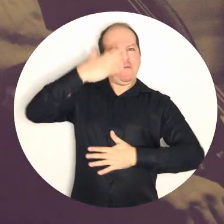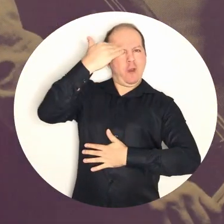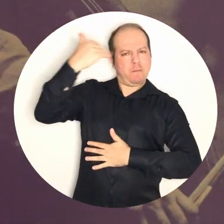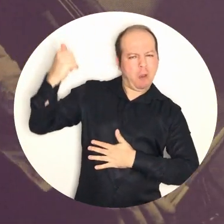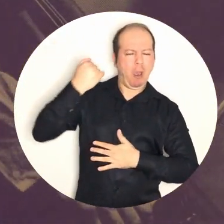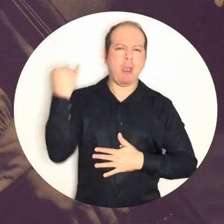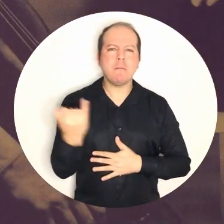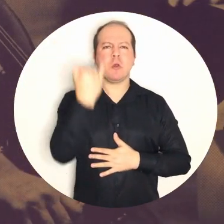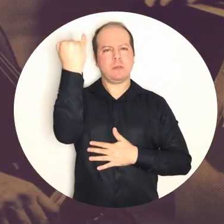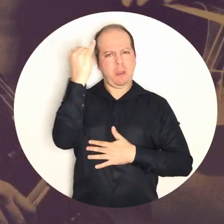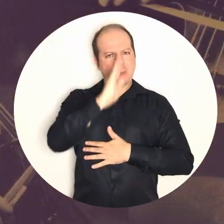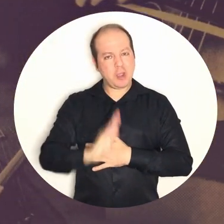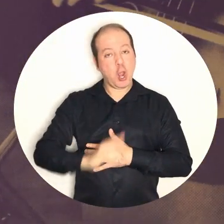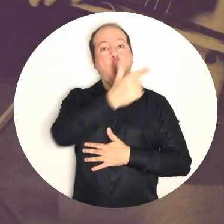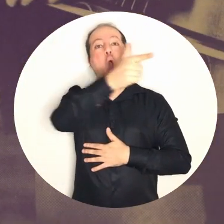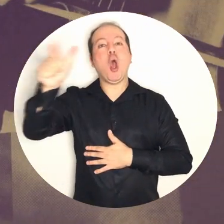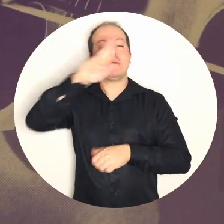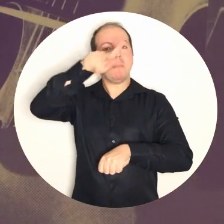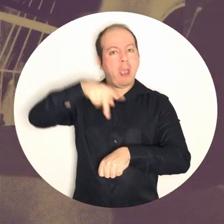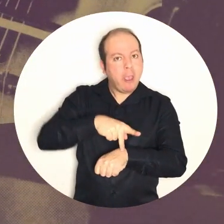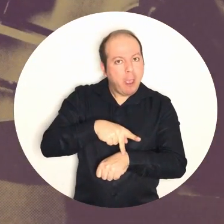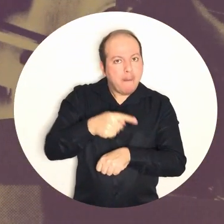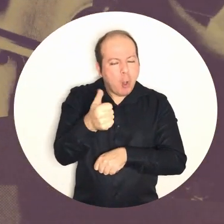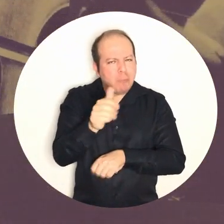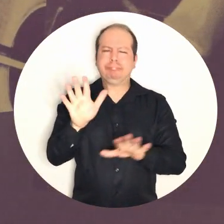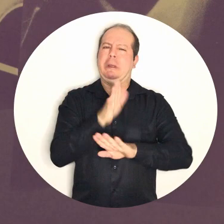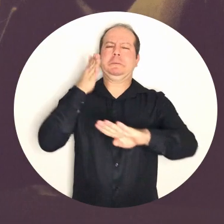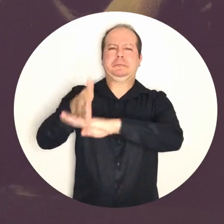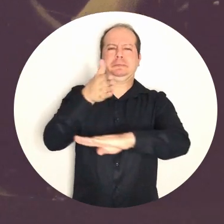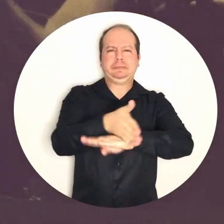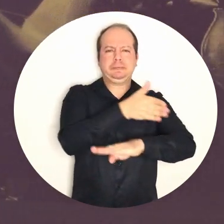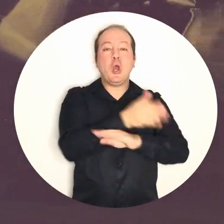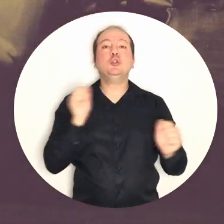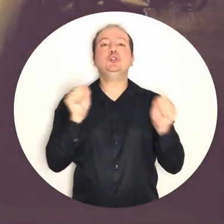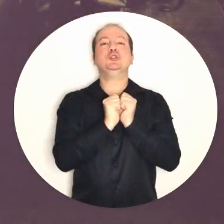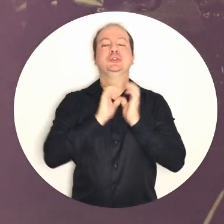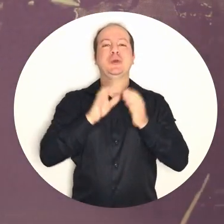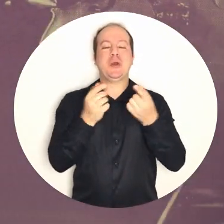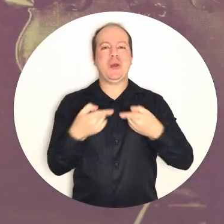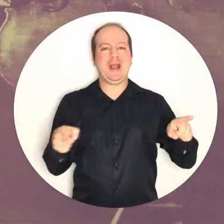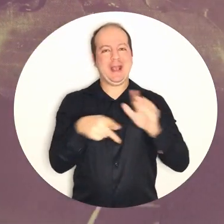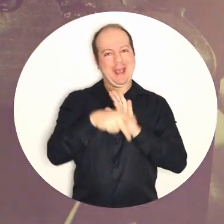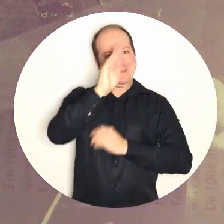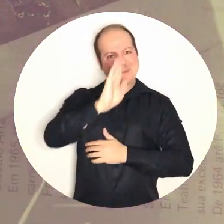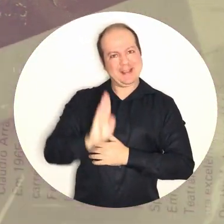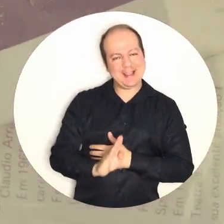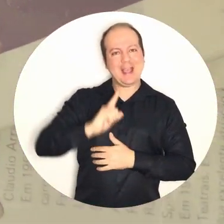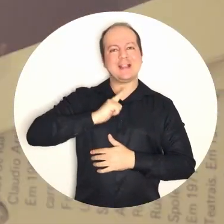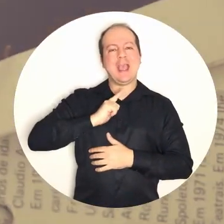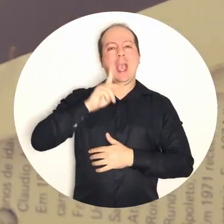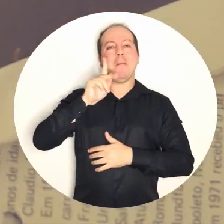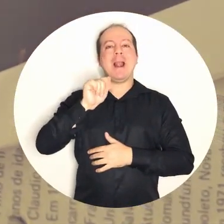nacional e internacional, não foram poucos os que se apresentaram ao lado da Orquestra Sinfônica Brasileira.